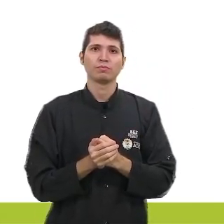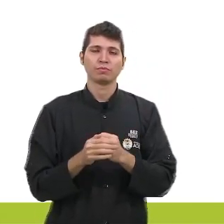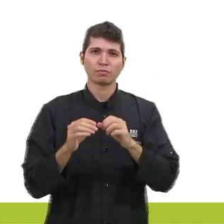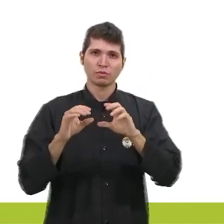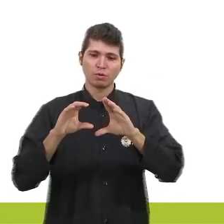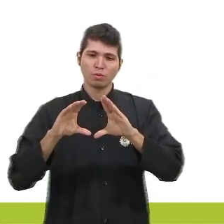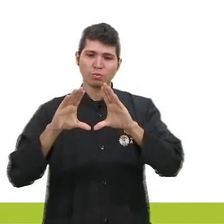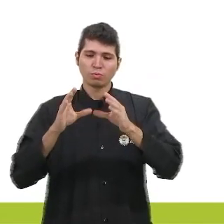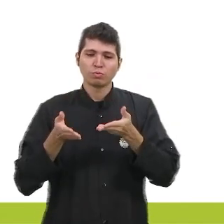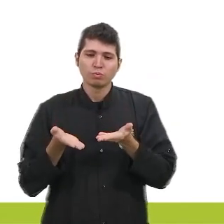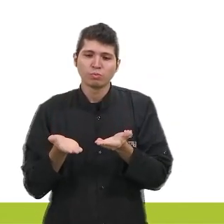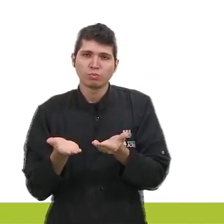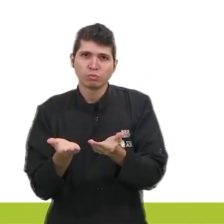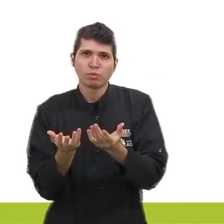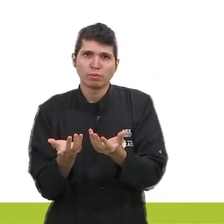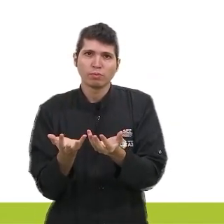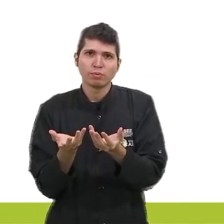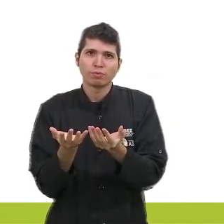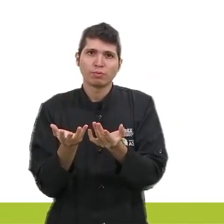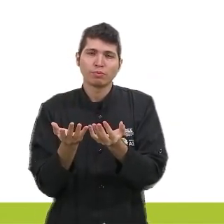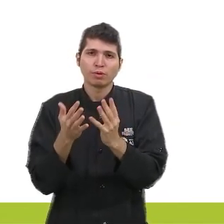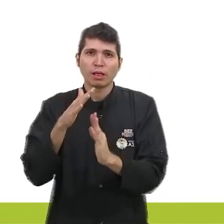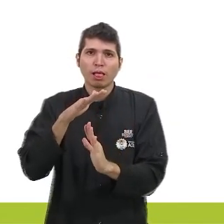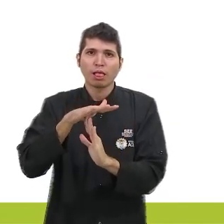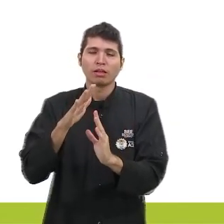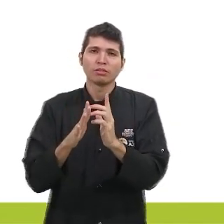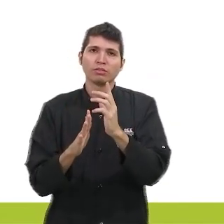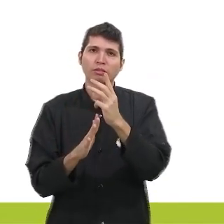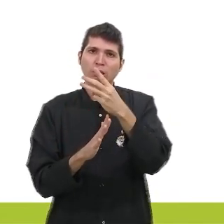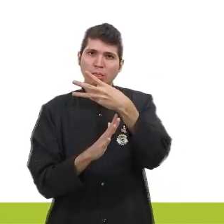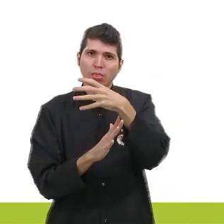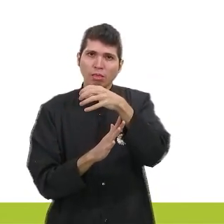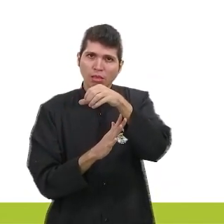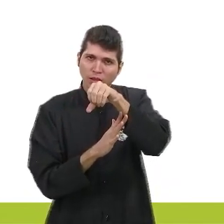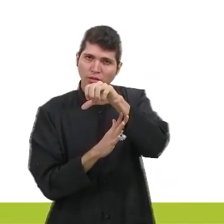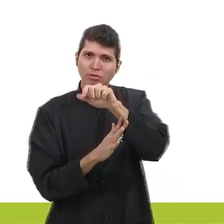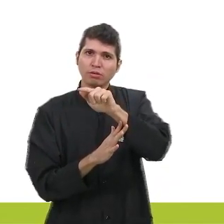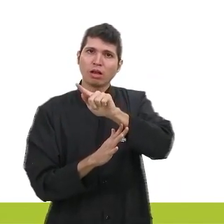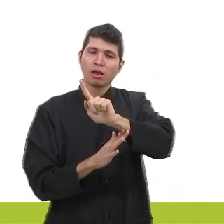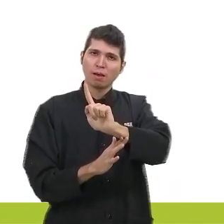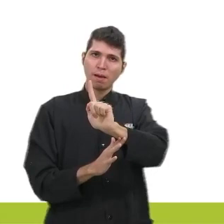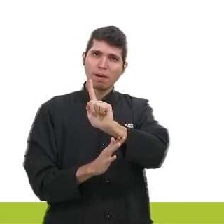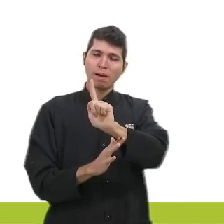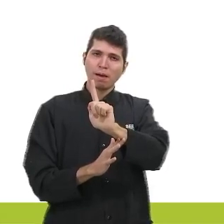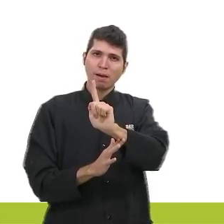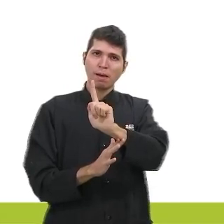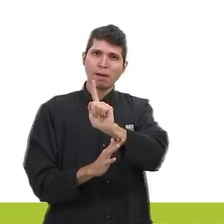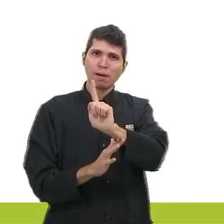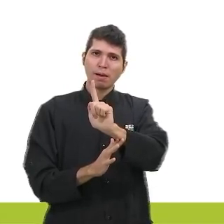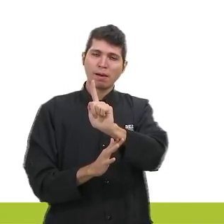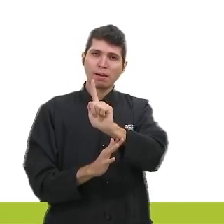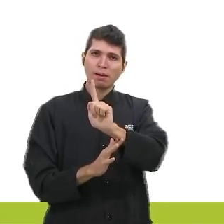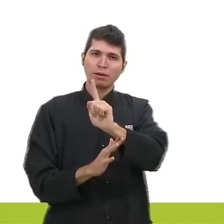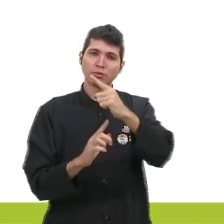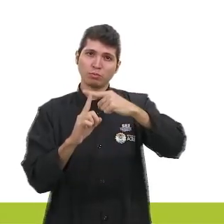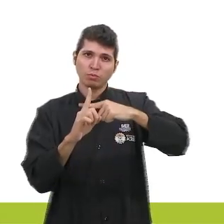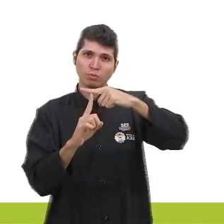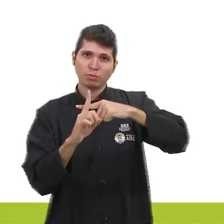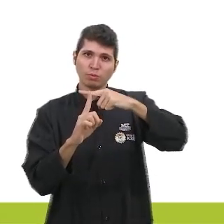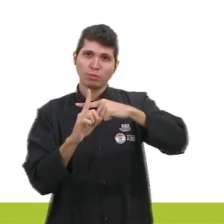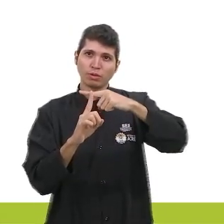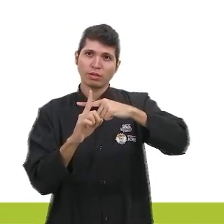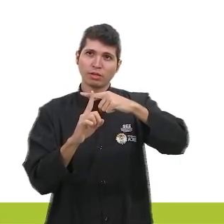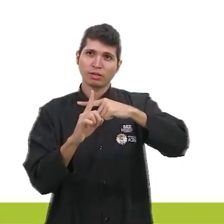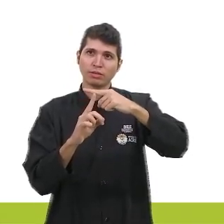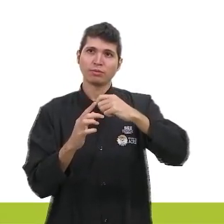a temperatura de 39 graus Celsius. Gente, 39 graus Celsius, olha aqui, ó. Temperatura, já sei até onde eu